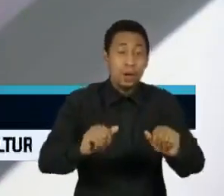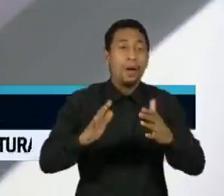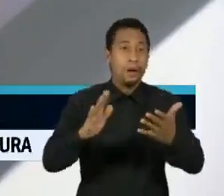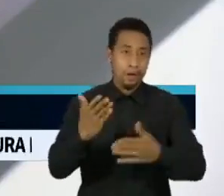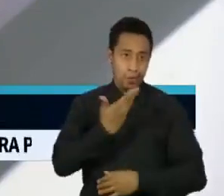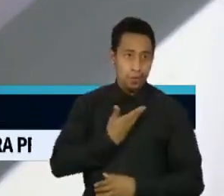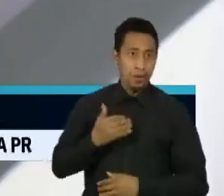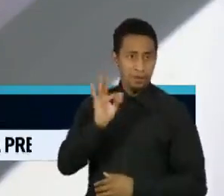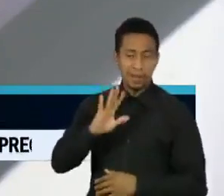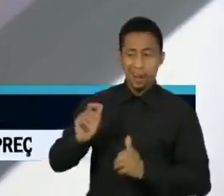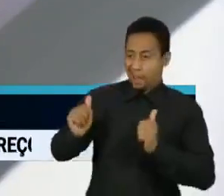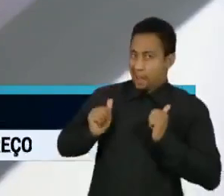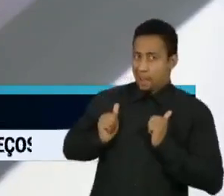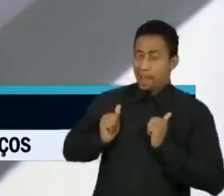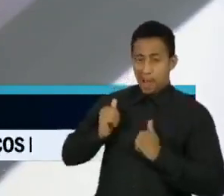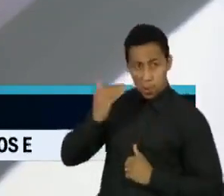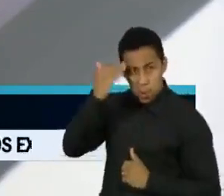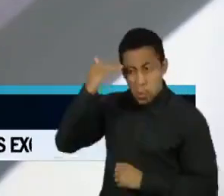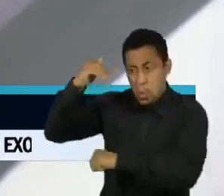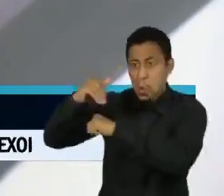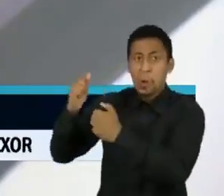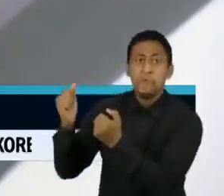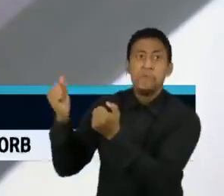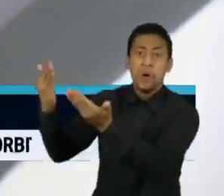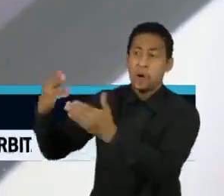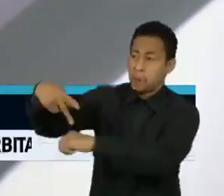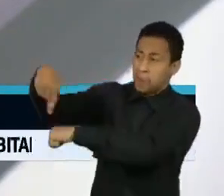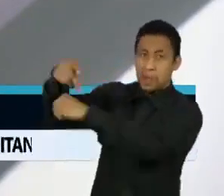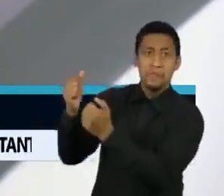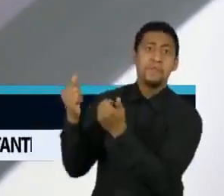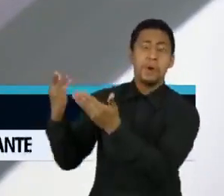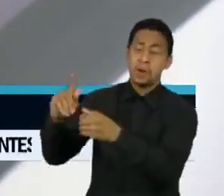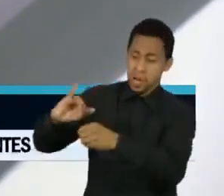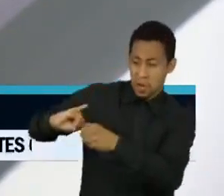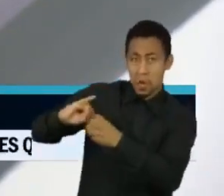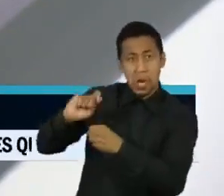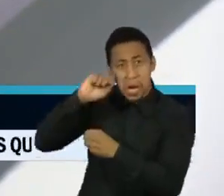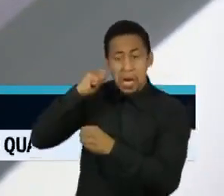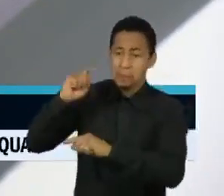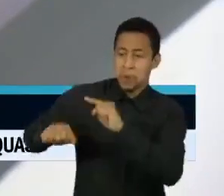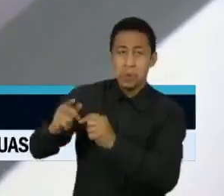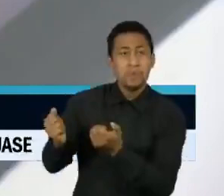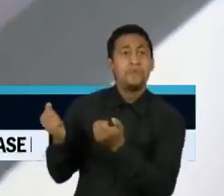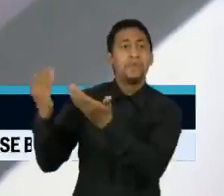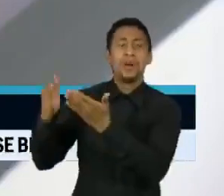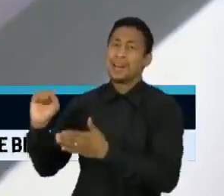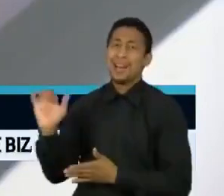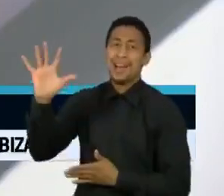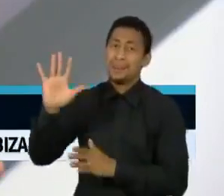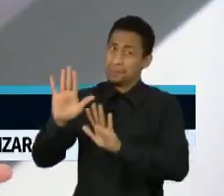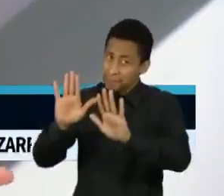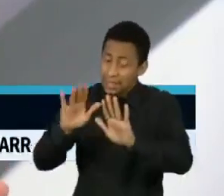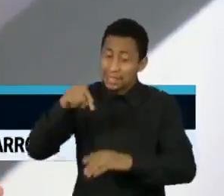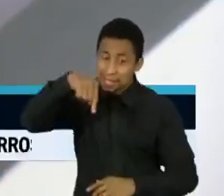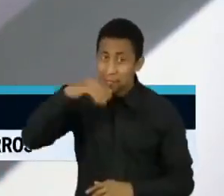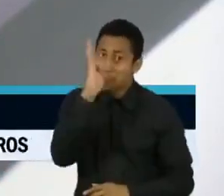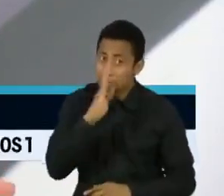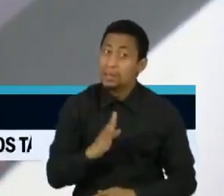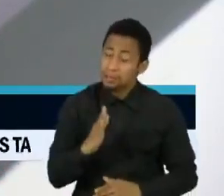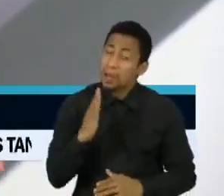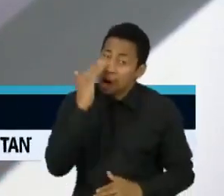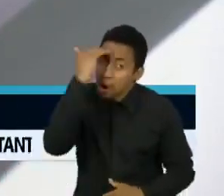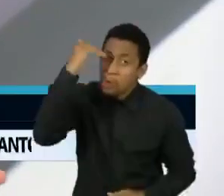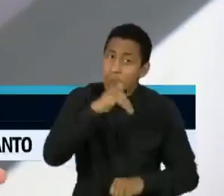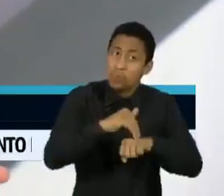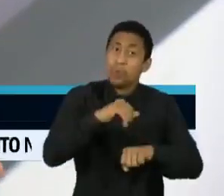só o cenário global e a alta do petróleo e das commodities. Você tem um pedaço aí que, de fato, é culpa do